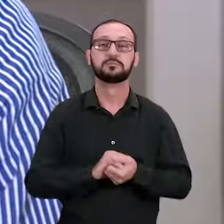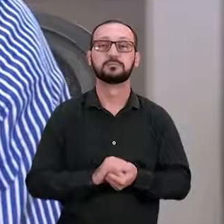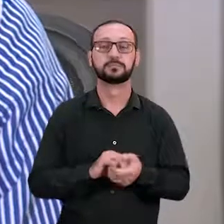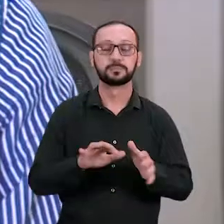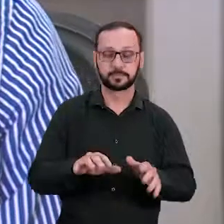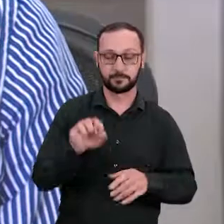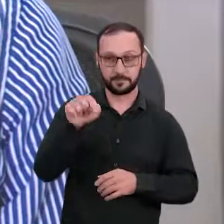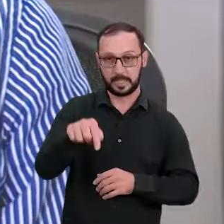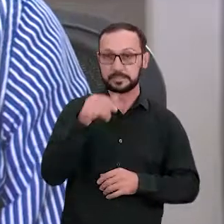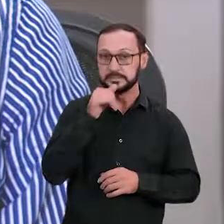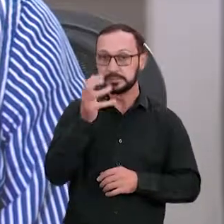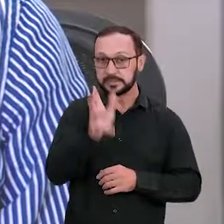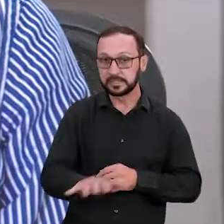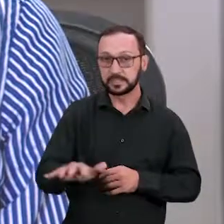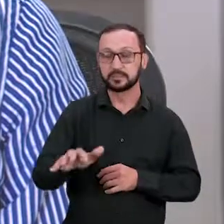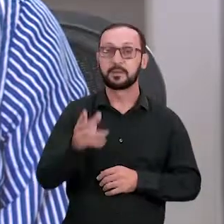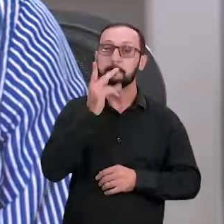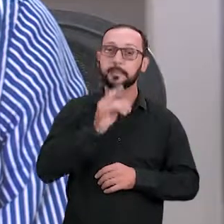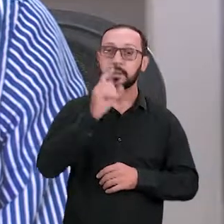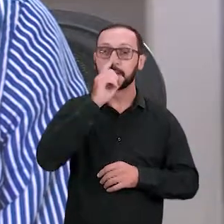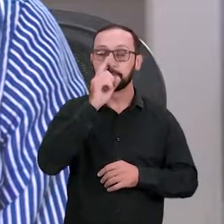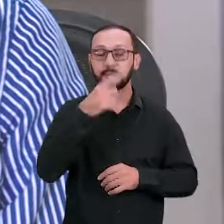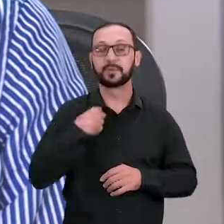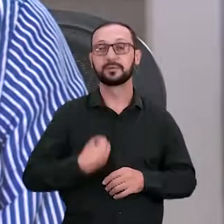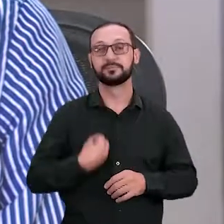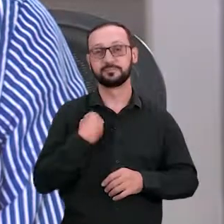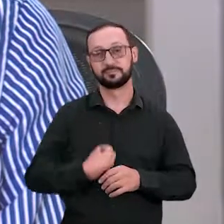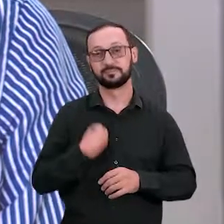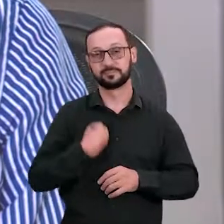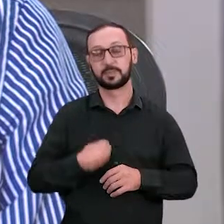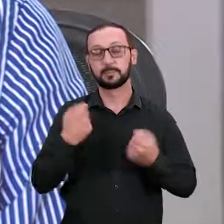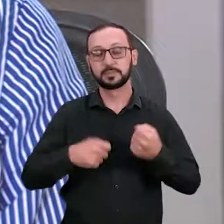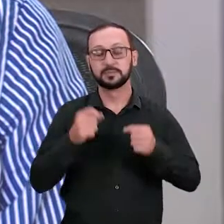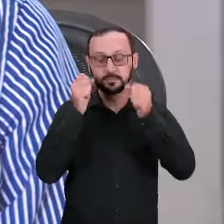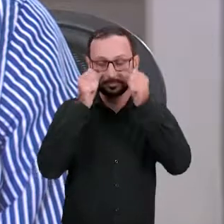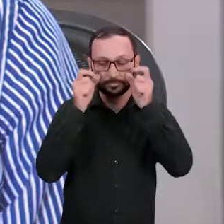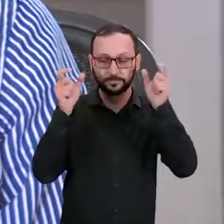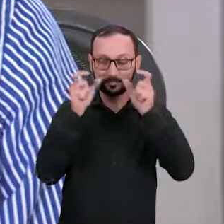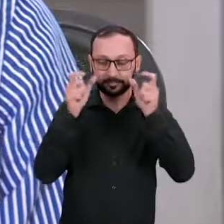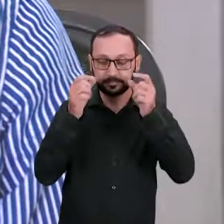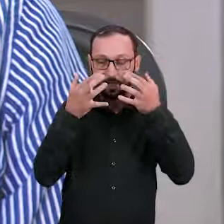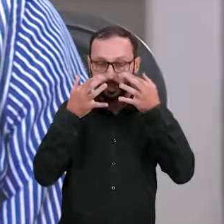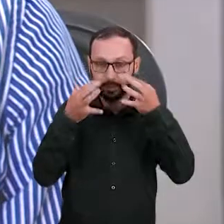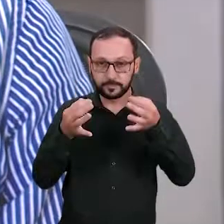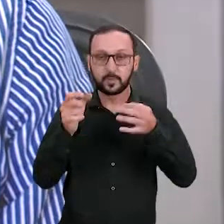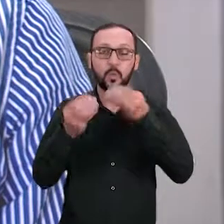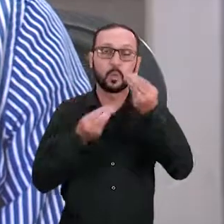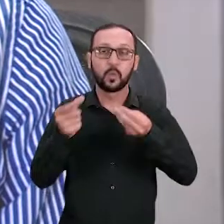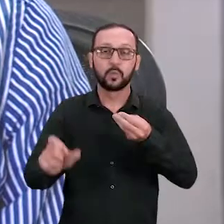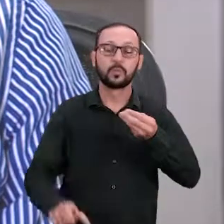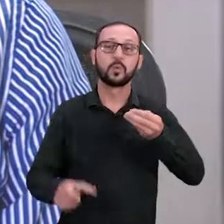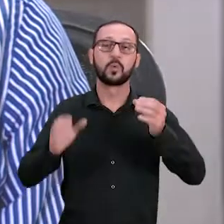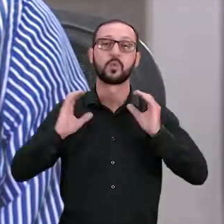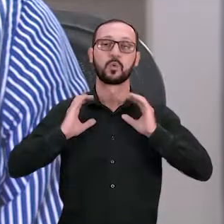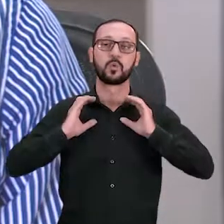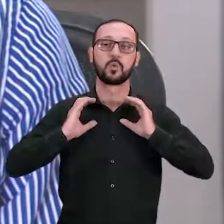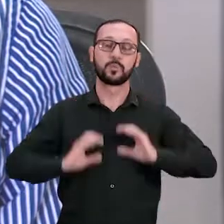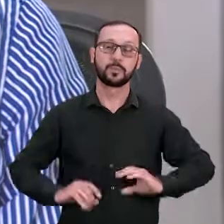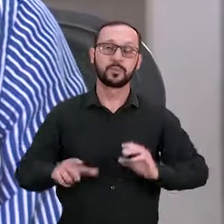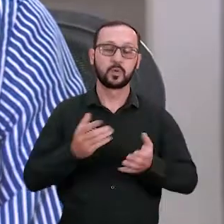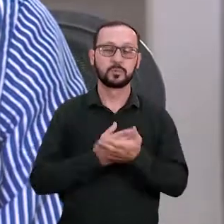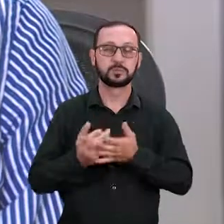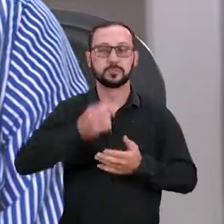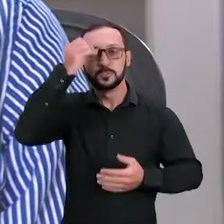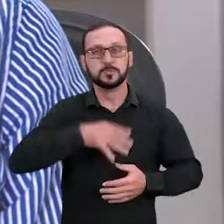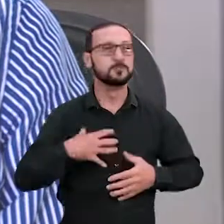Principalmente na criança, o pai, a mãe e quem convive com ela tem que estar atento com mudanças de comportamento, se